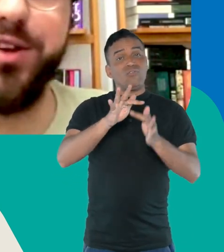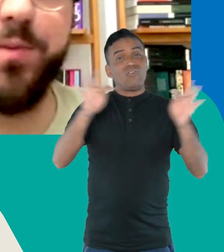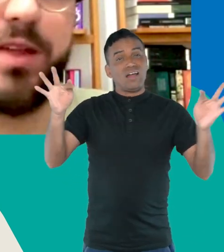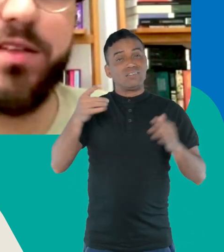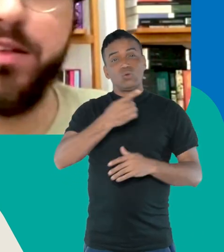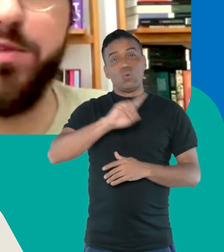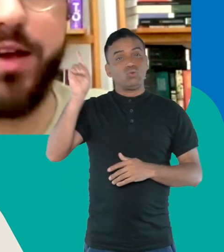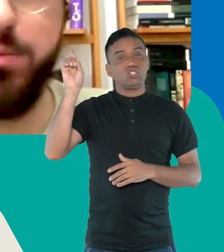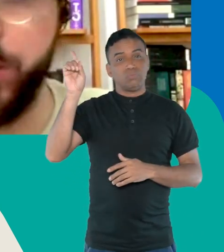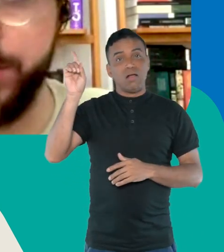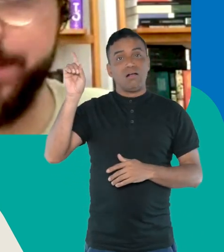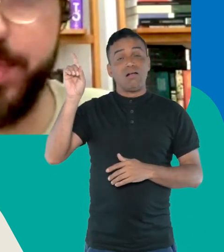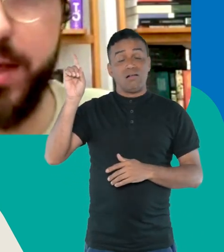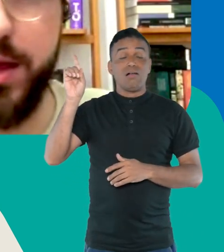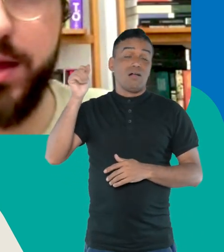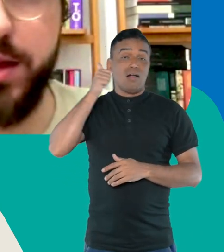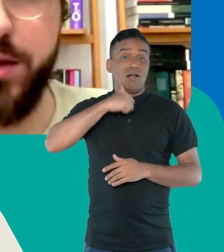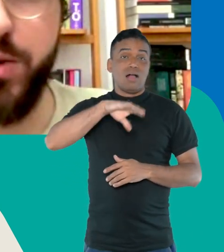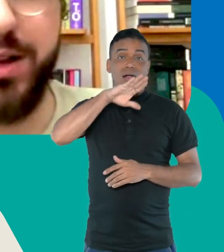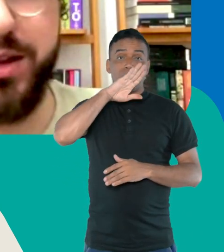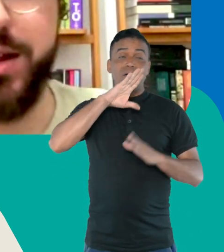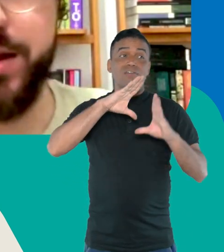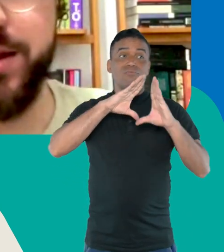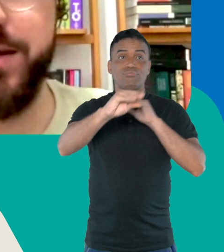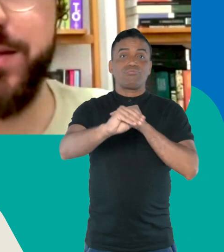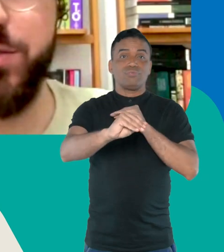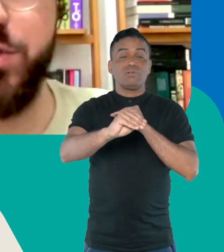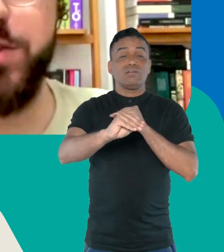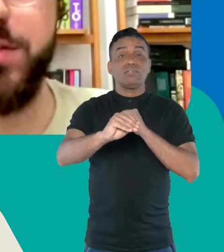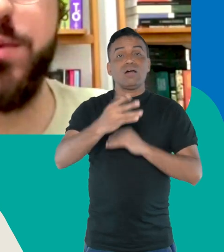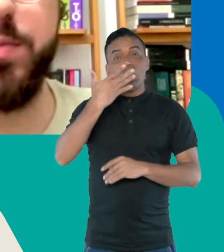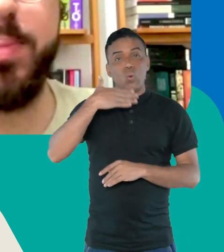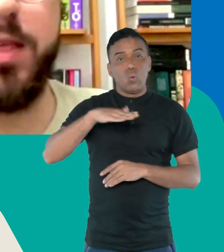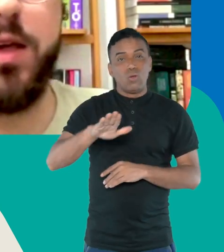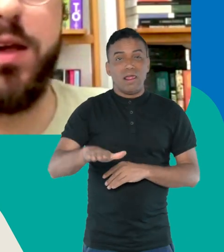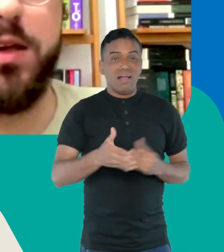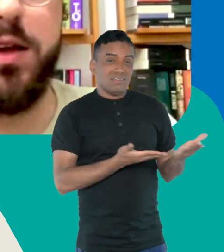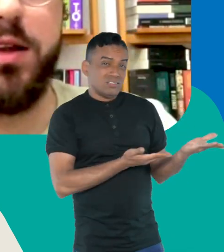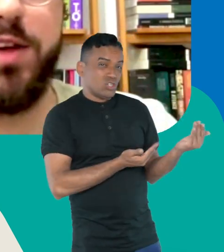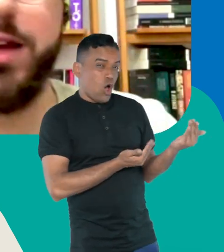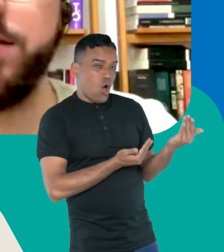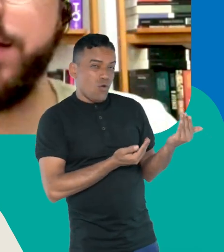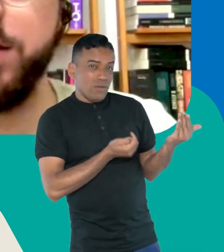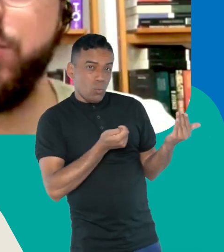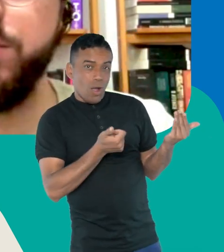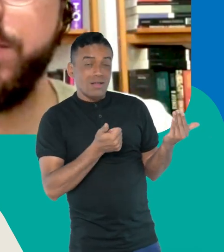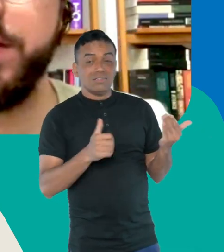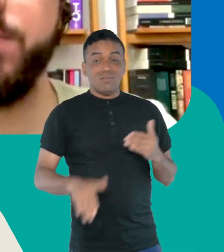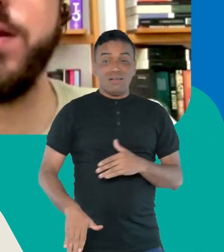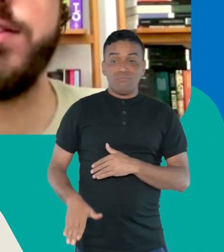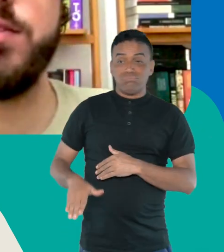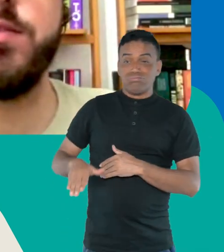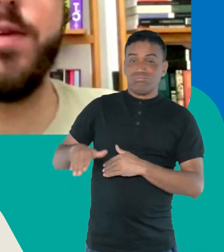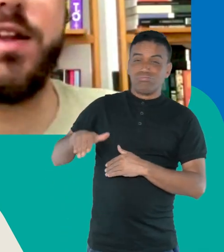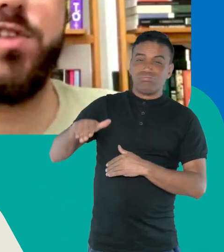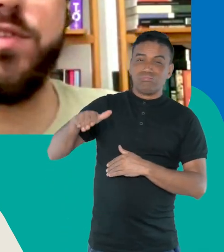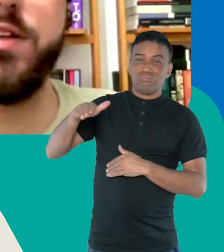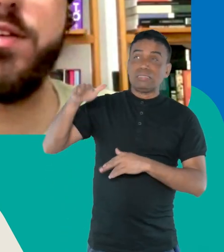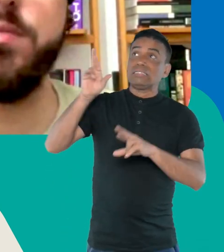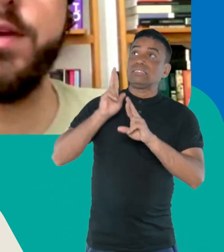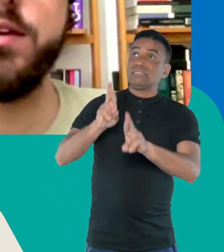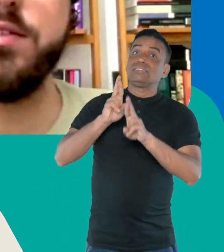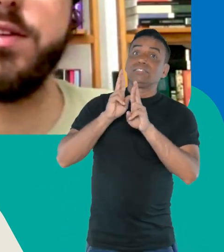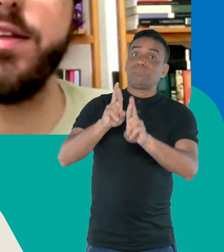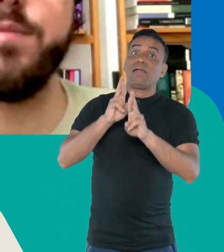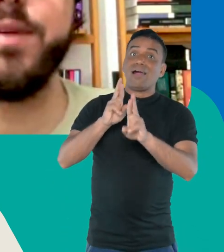para o filho, e vai embora. E quando ele ainda era criança, jovenzinho. E ele vai crescendo, sempre nessa expectativa,